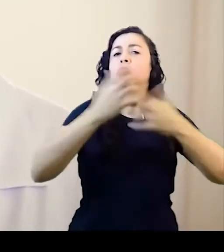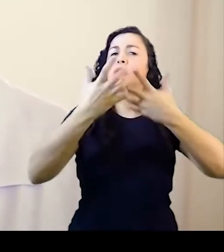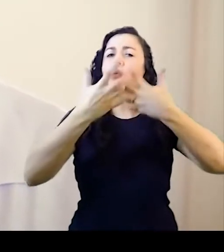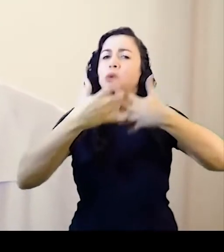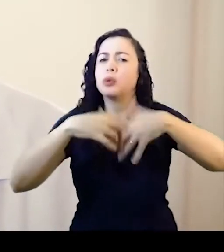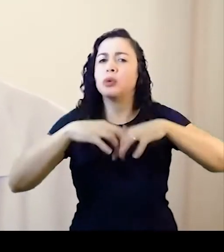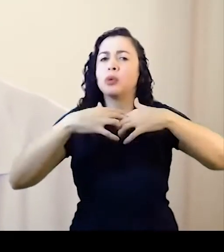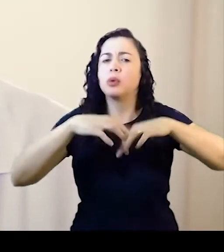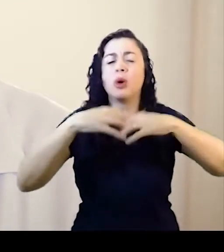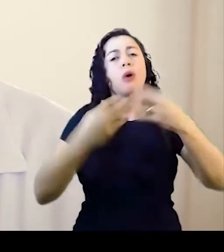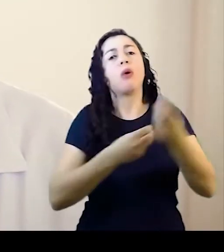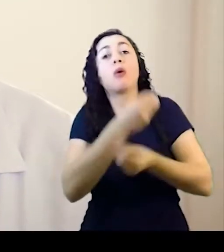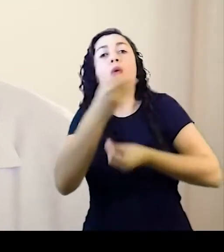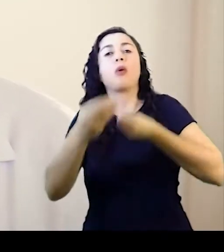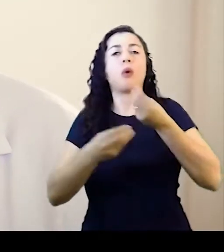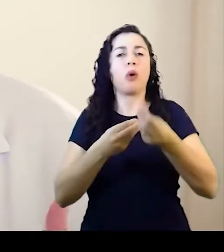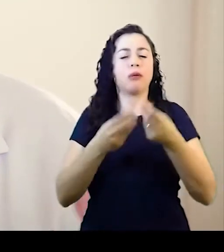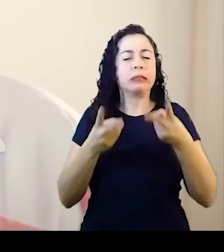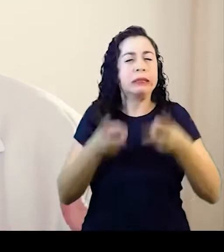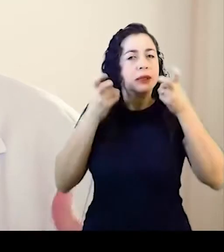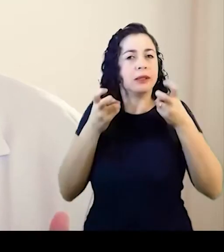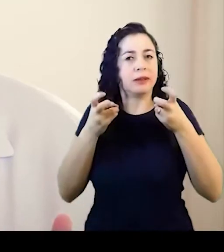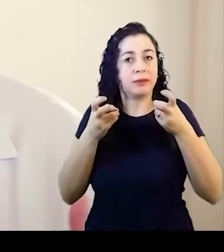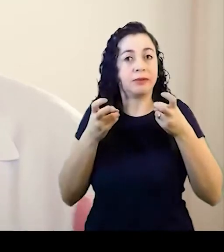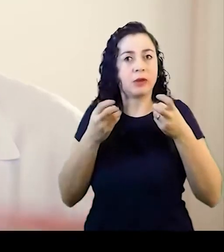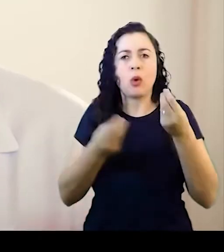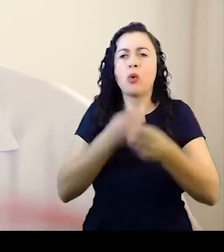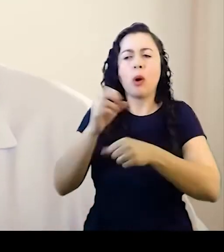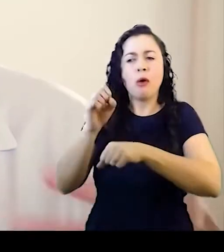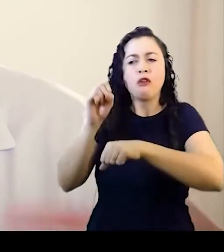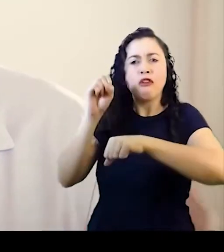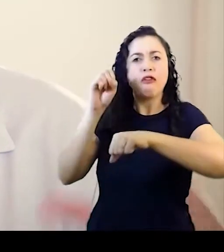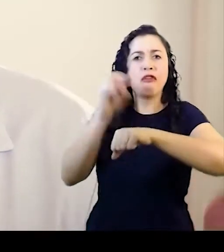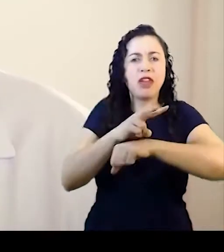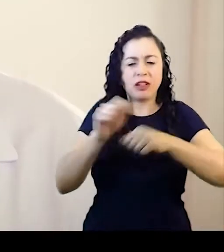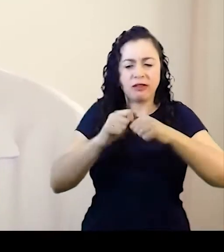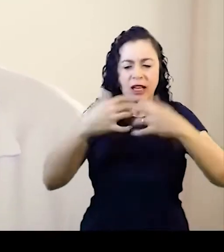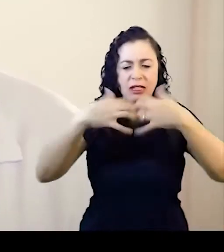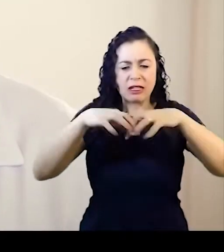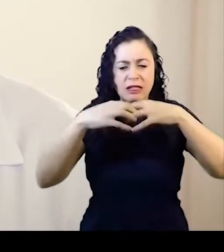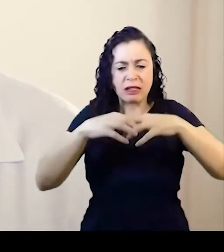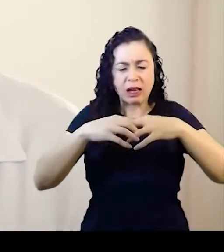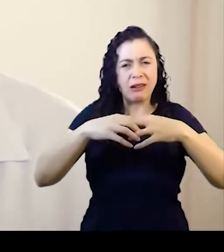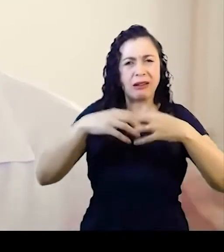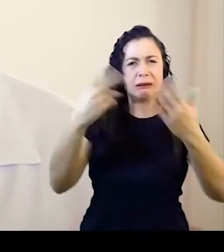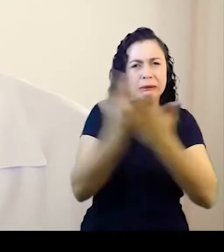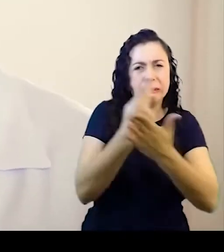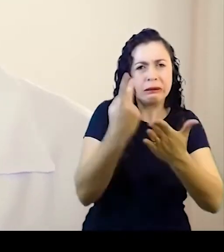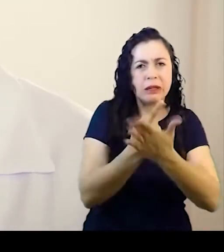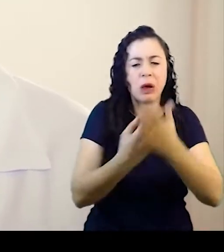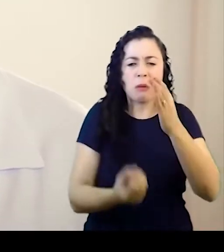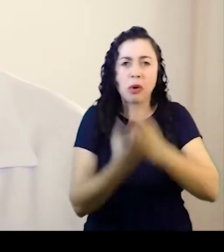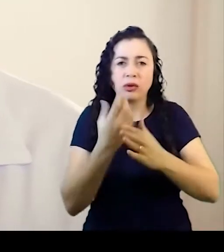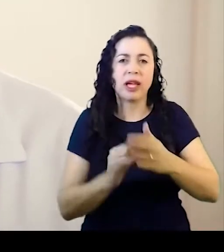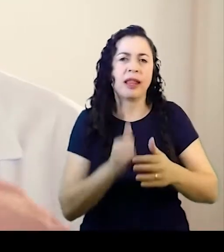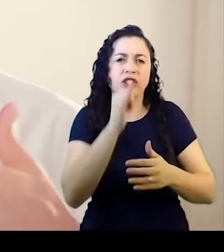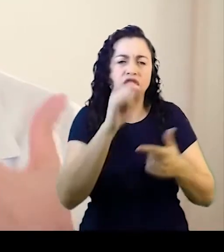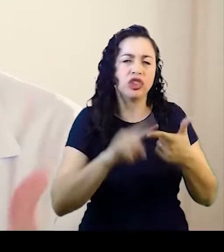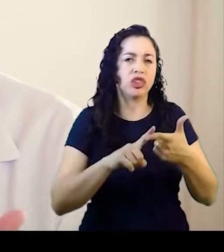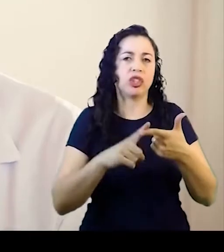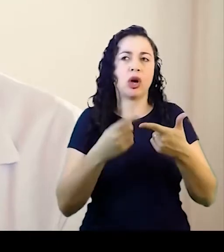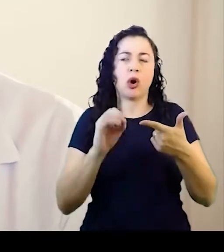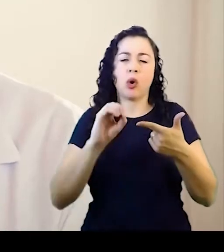nessa célula, ou seja, como é que o vírus modula o que a célula produz, tá? Seja para produzir energia, seja para